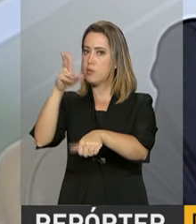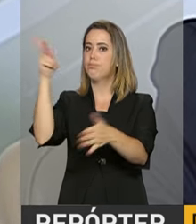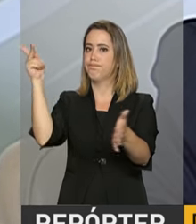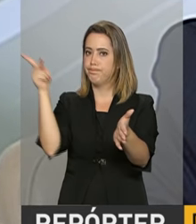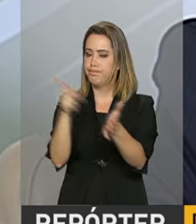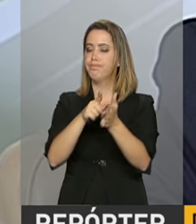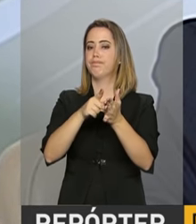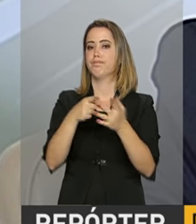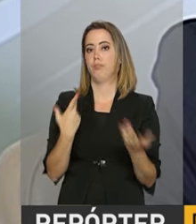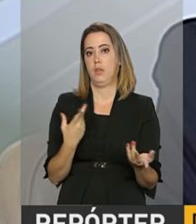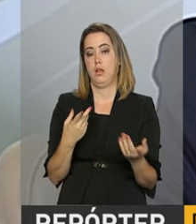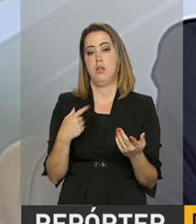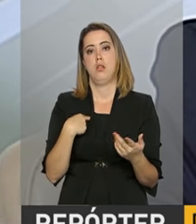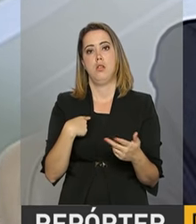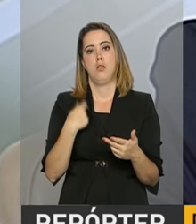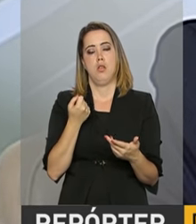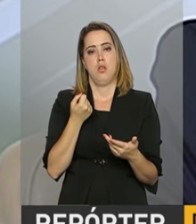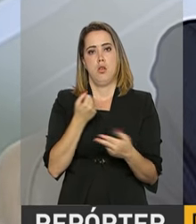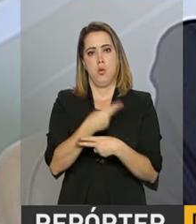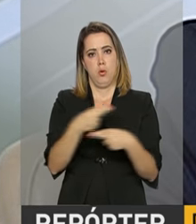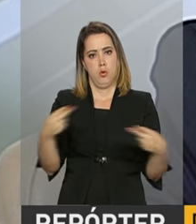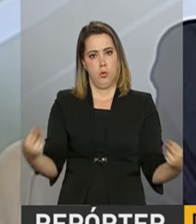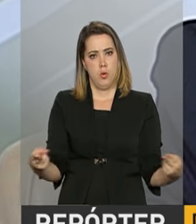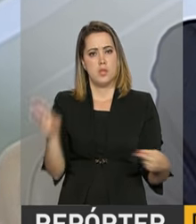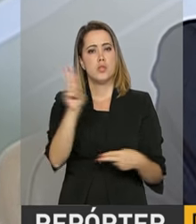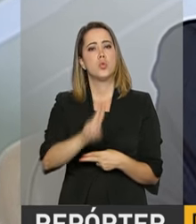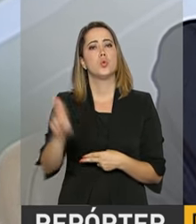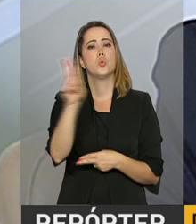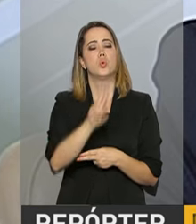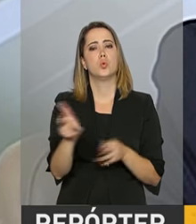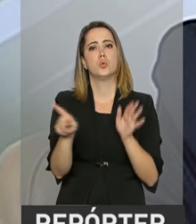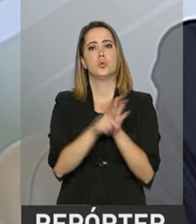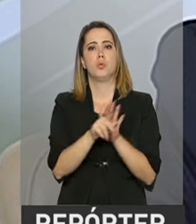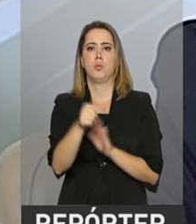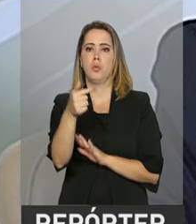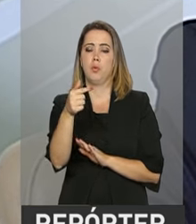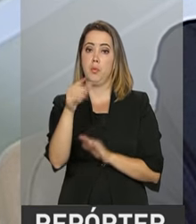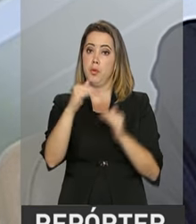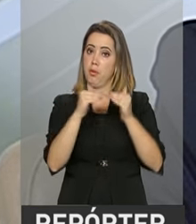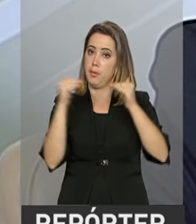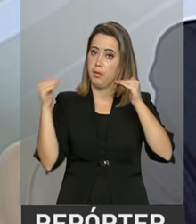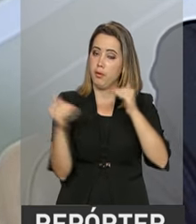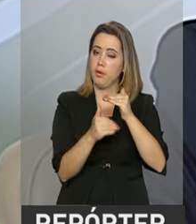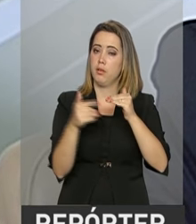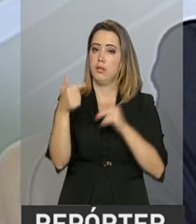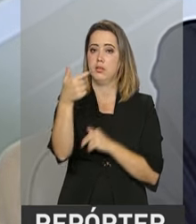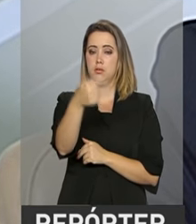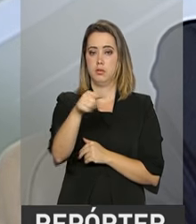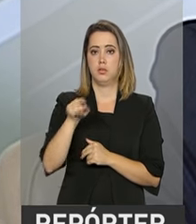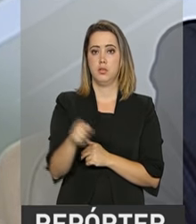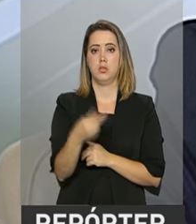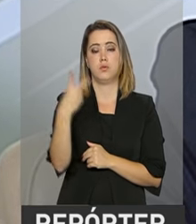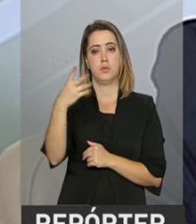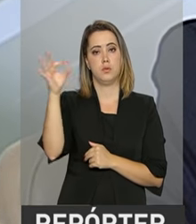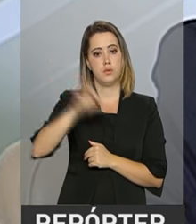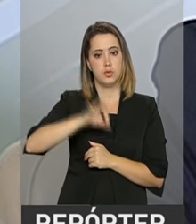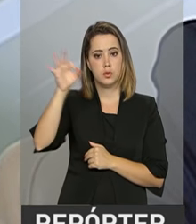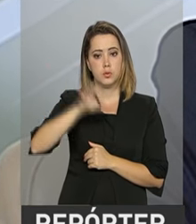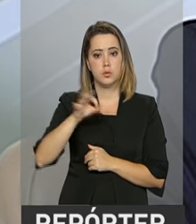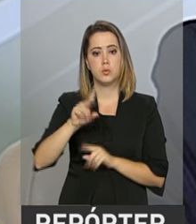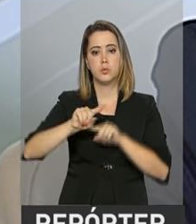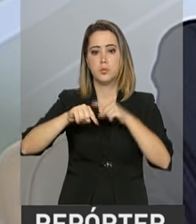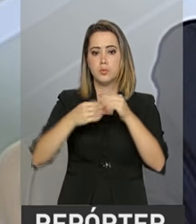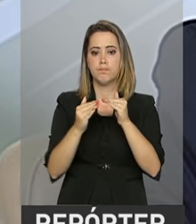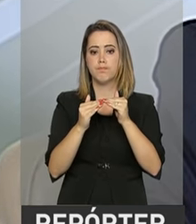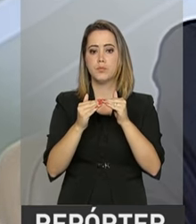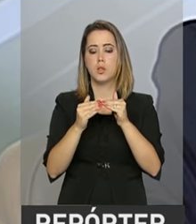as despesas de material de consumo, que tiveram uma redução de 7,2% real, em